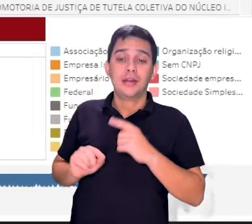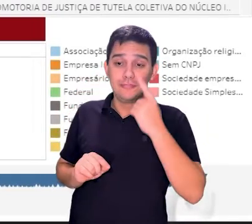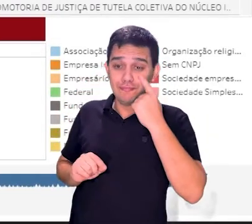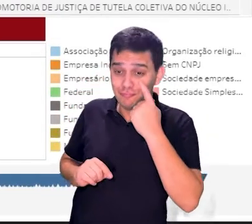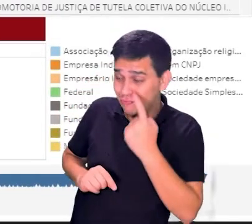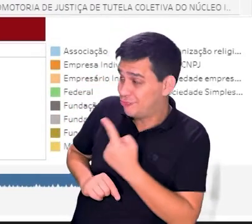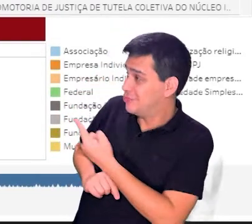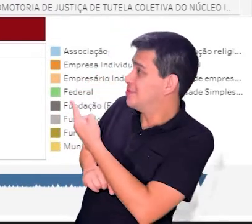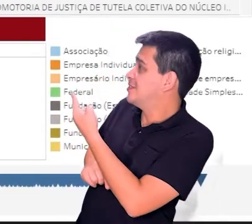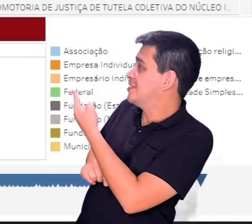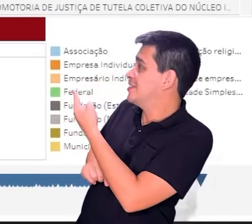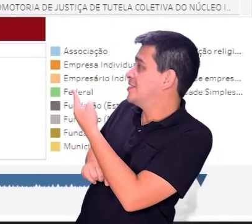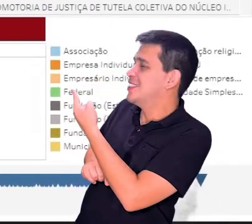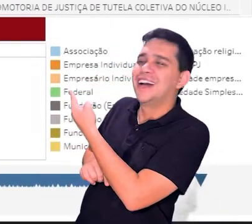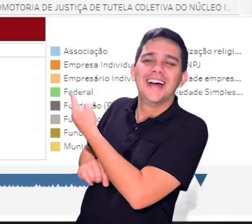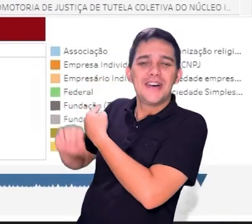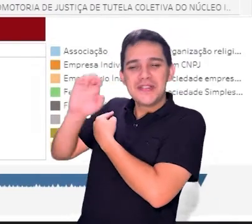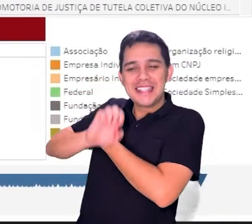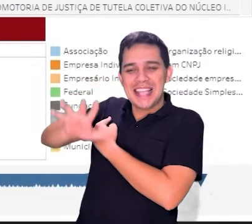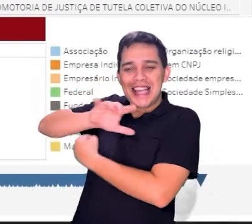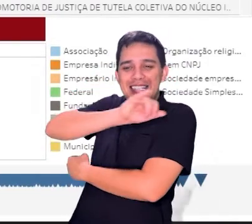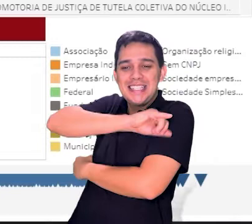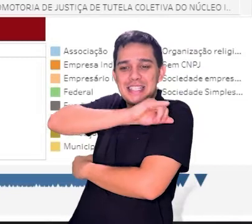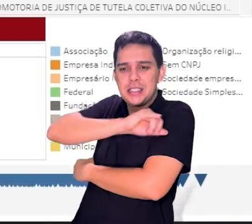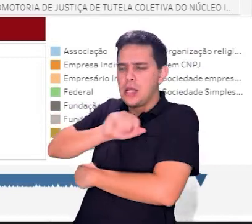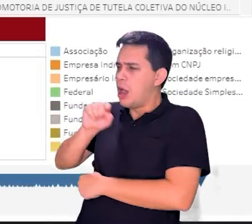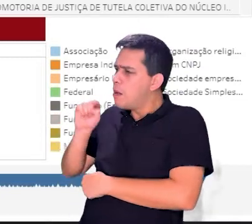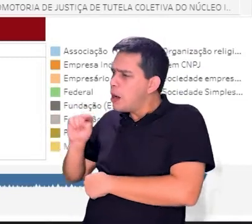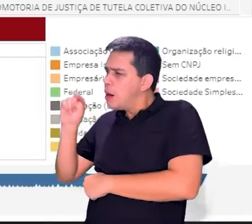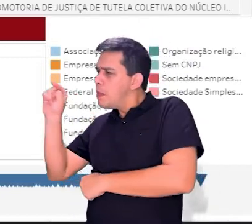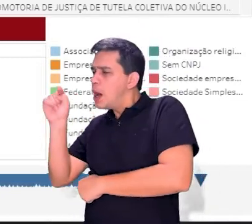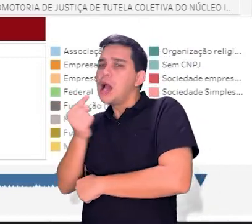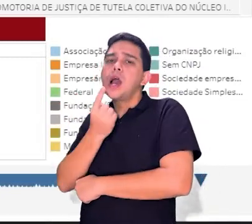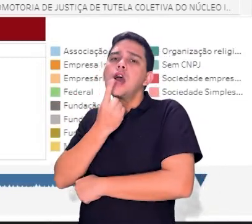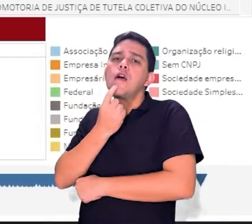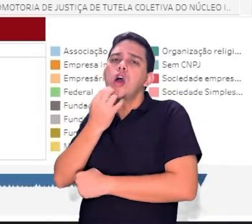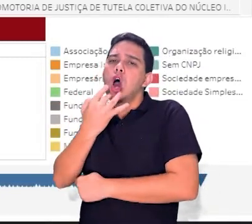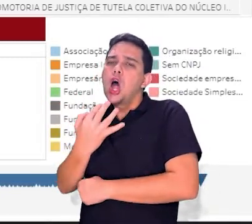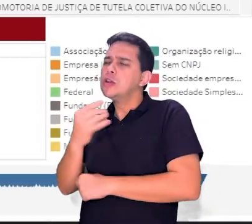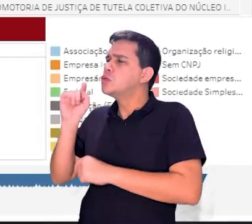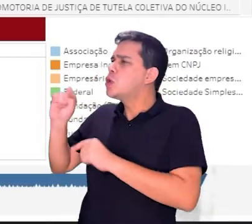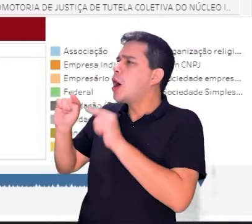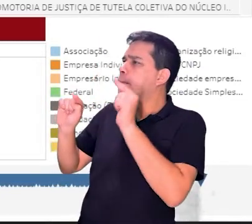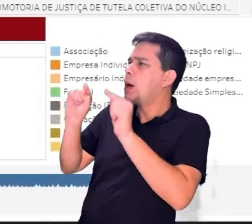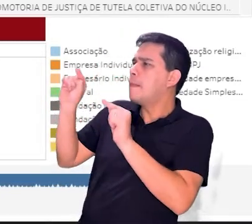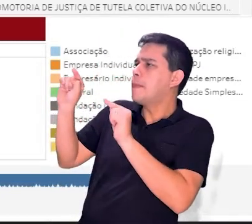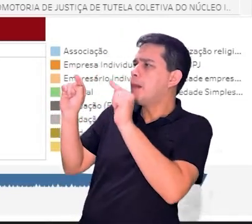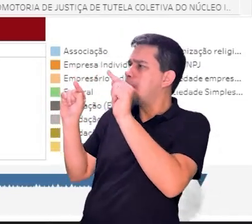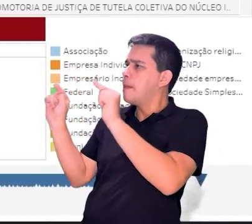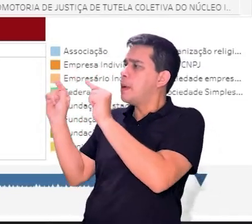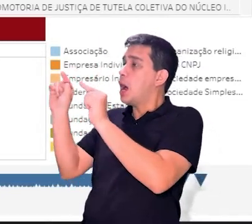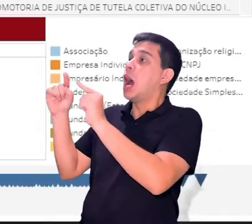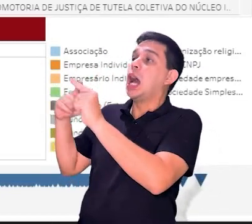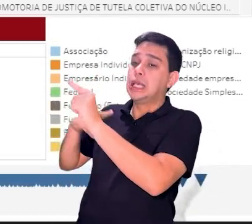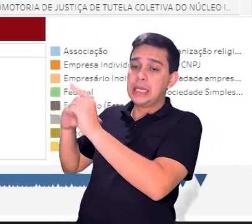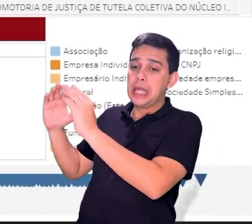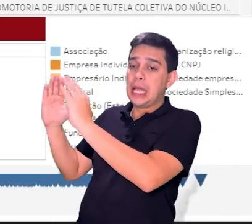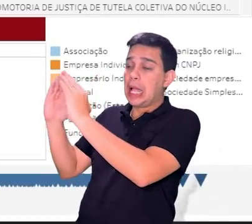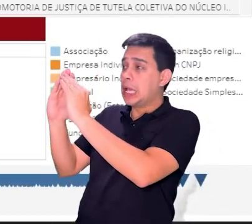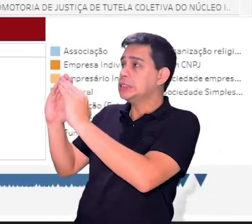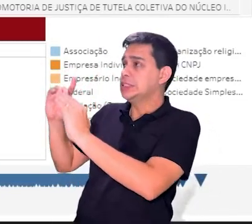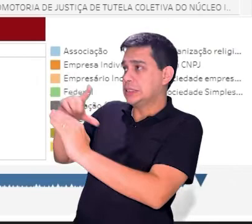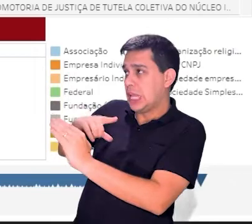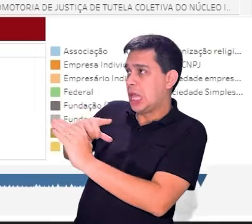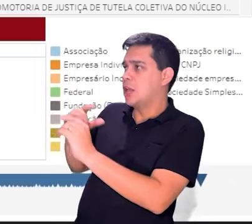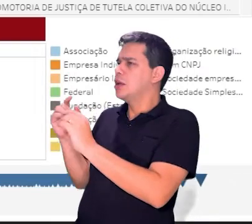mais rápida, célere, que facilita, inclusive, no momento em que nós estamos realizando a